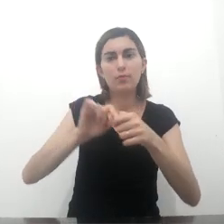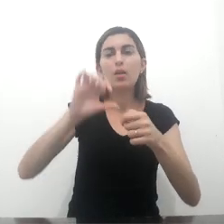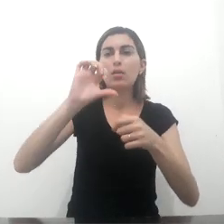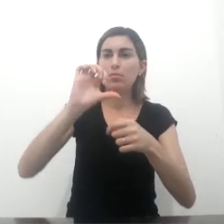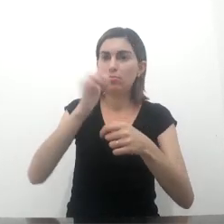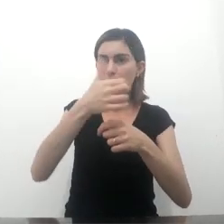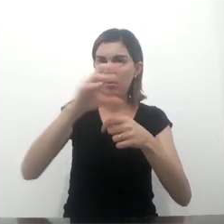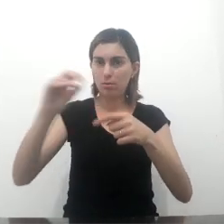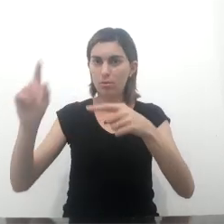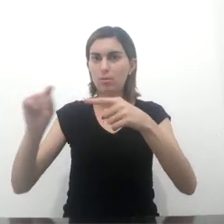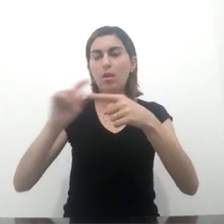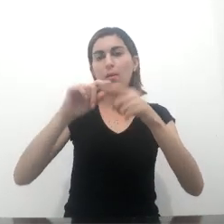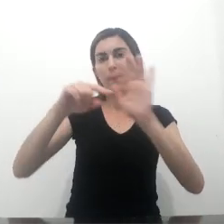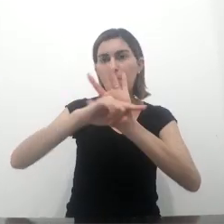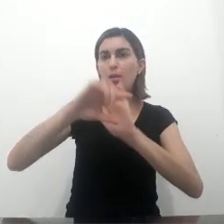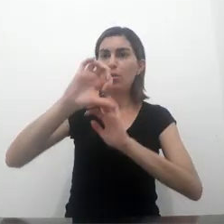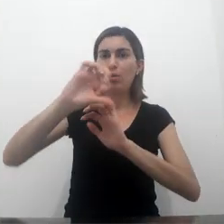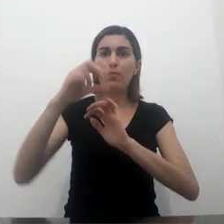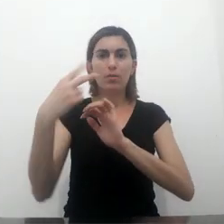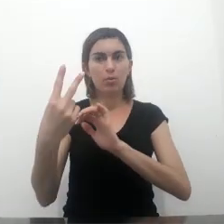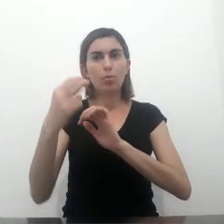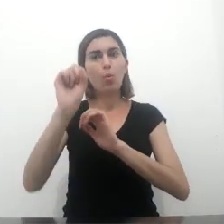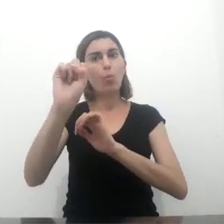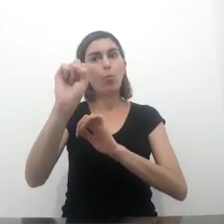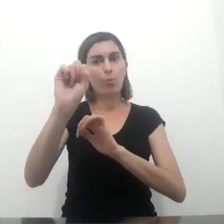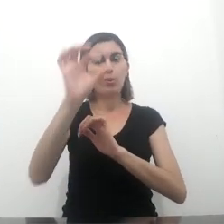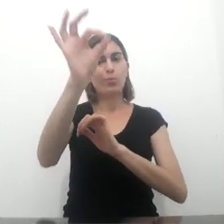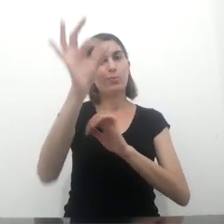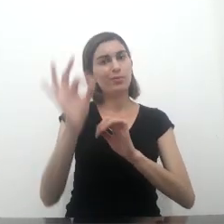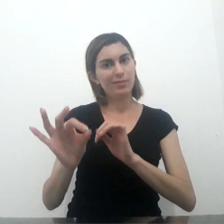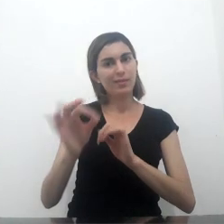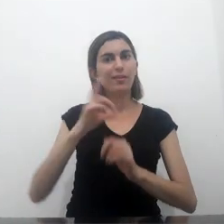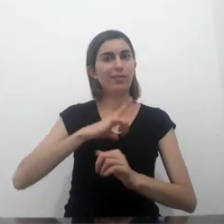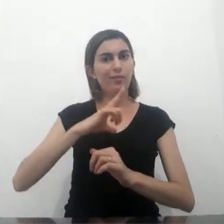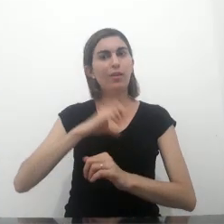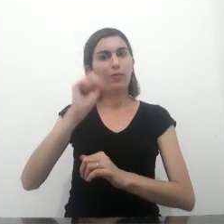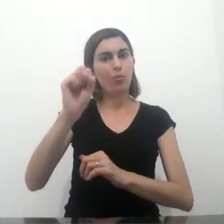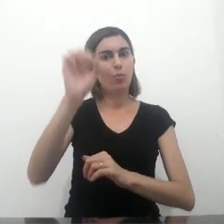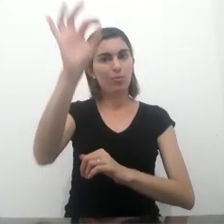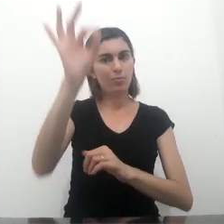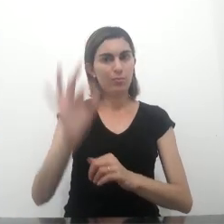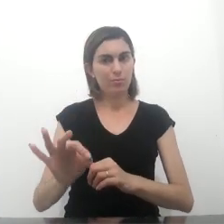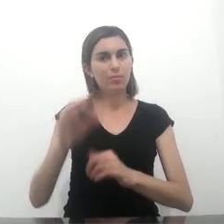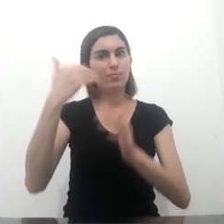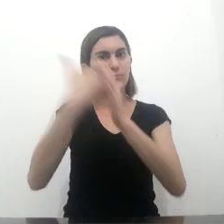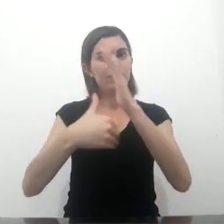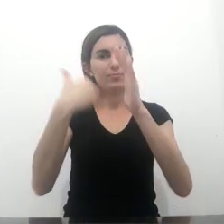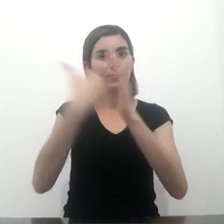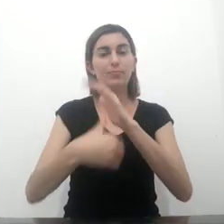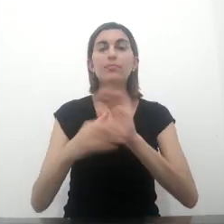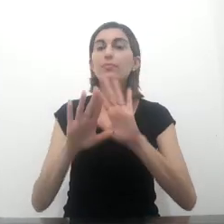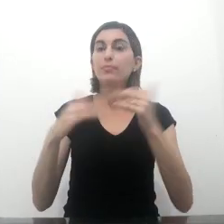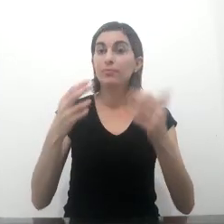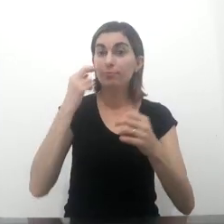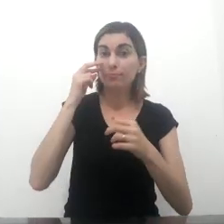faz 100 menos 92, 8%. Então, teve 8% de desconto. Então, veja